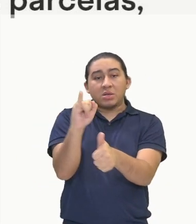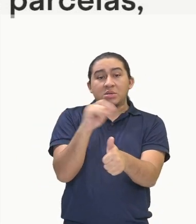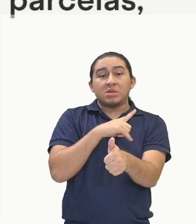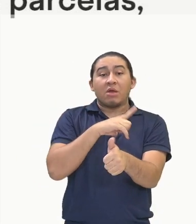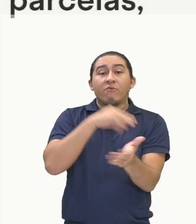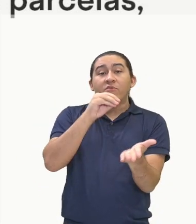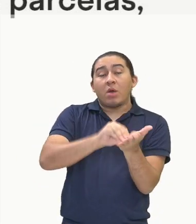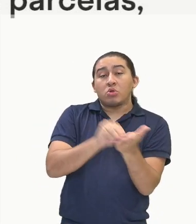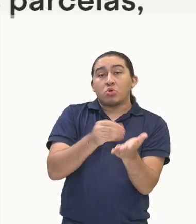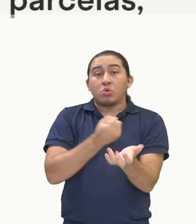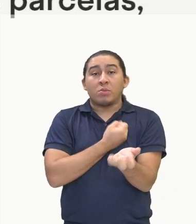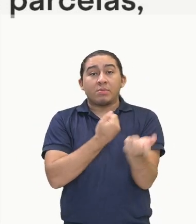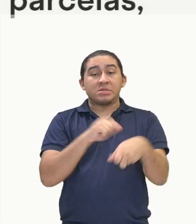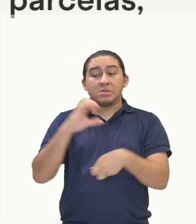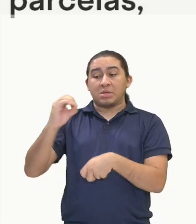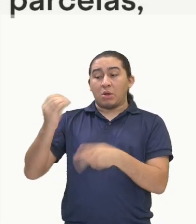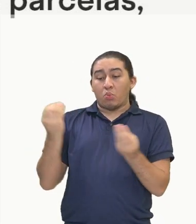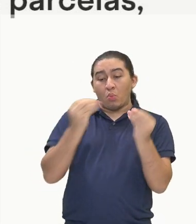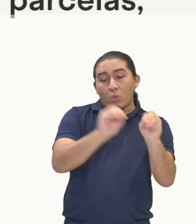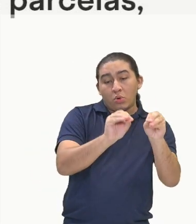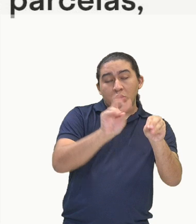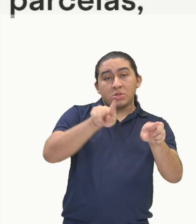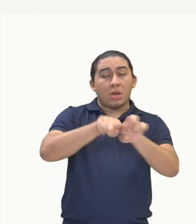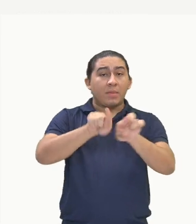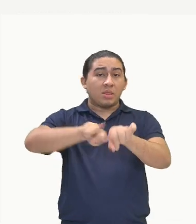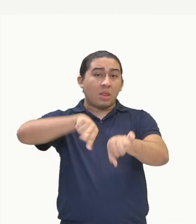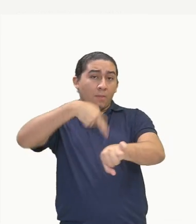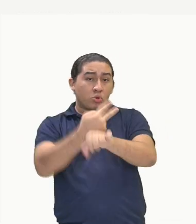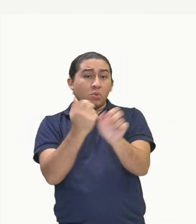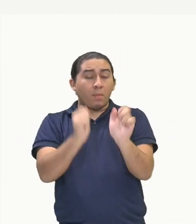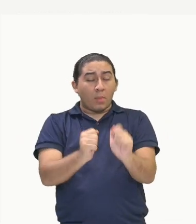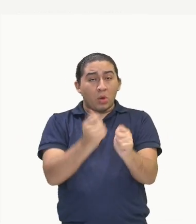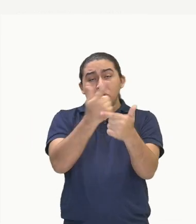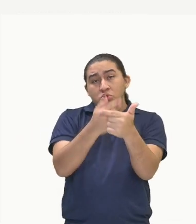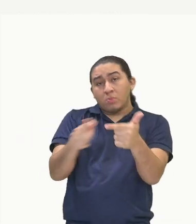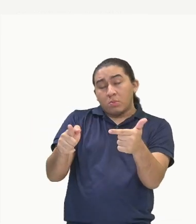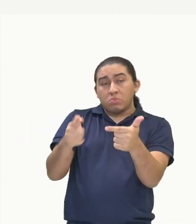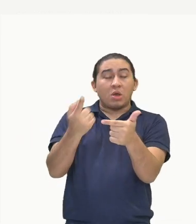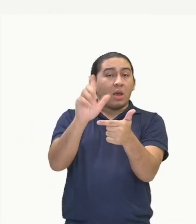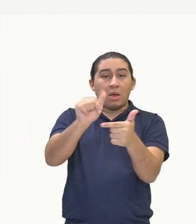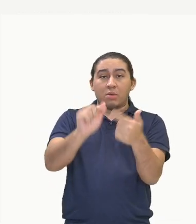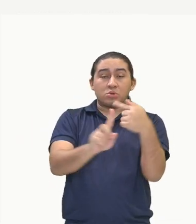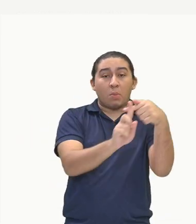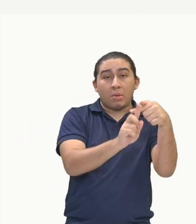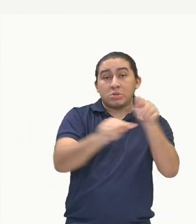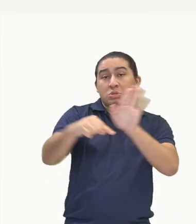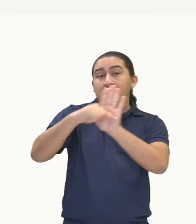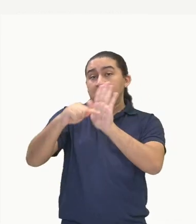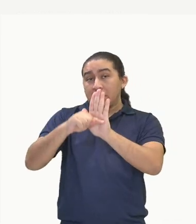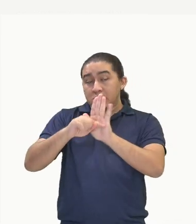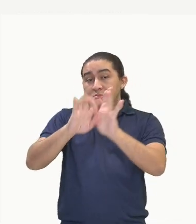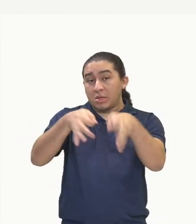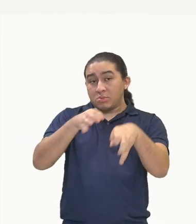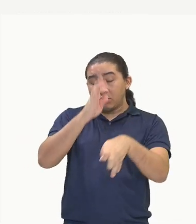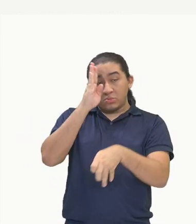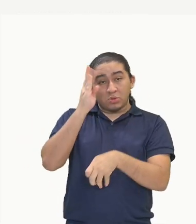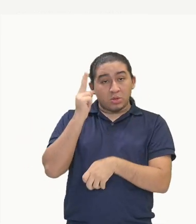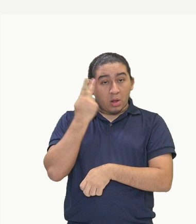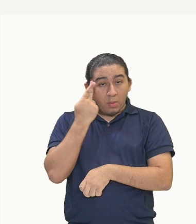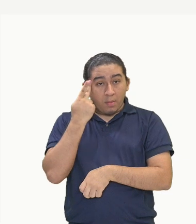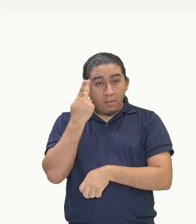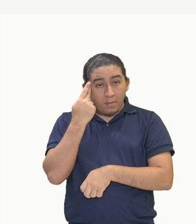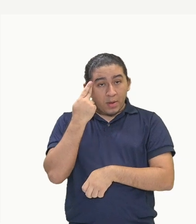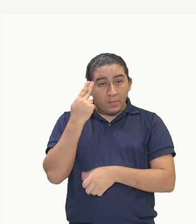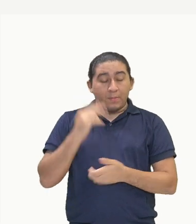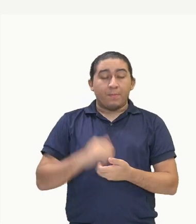vai somar e subtrair normalmente. Olha aqui os nossos exemplos. Resolvendo a letra A e a letra B. Letra A,